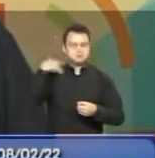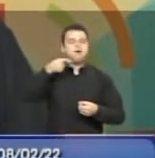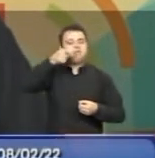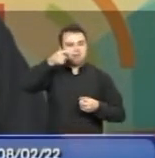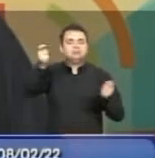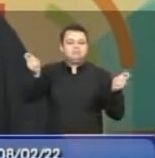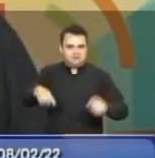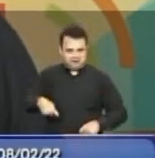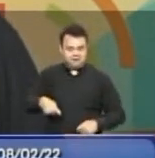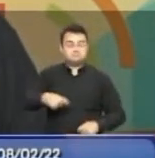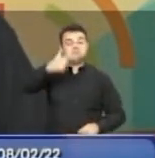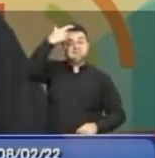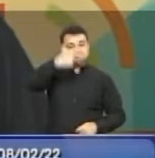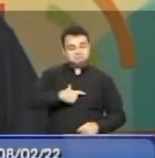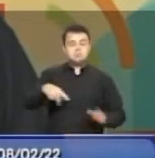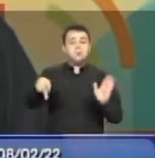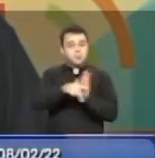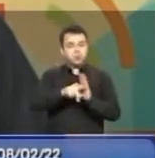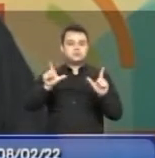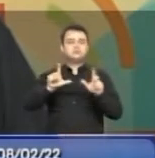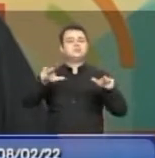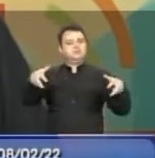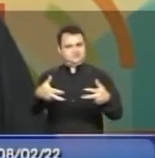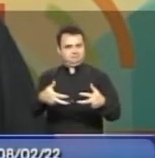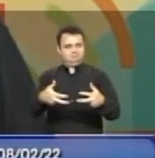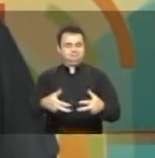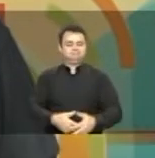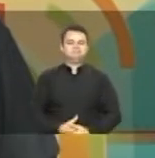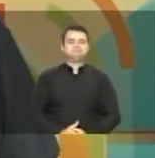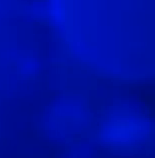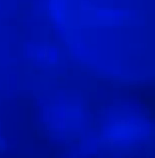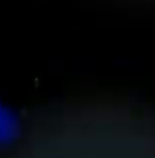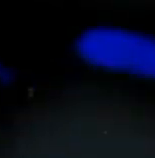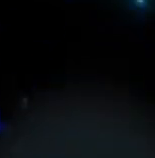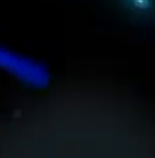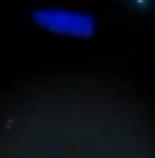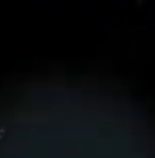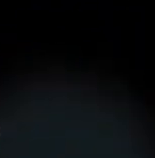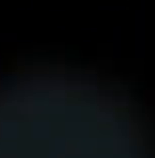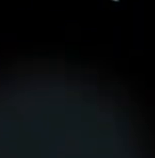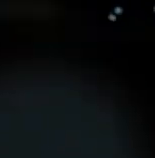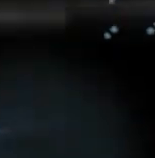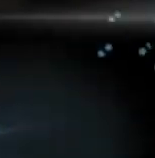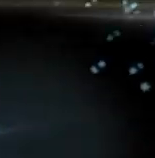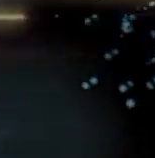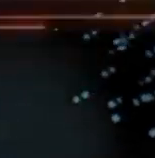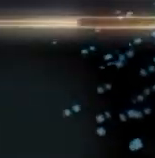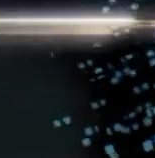a região Matheus Camargo para TV Câmara o canal do legislativo e